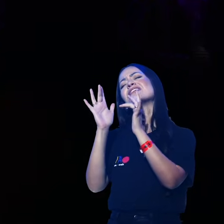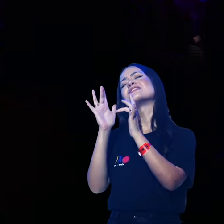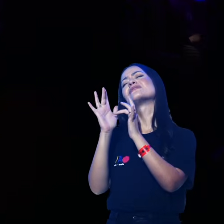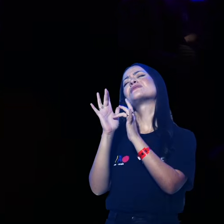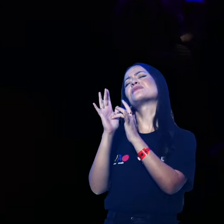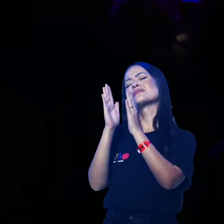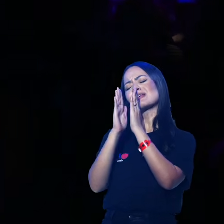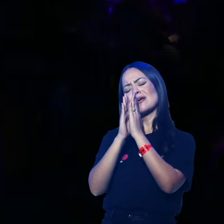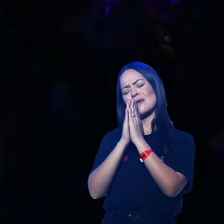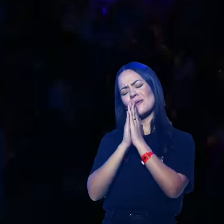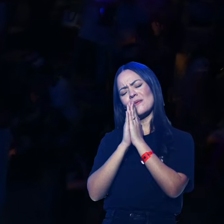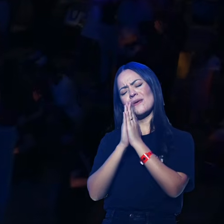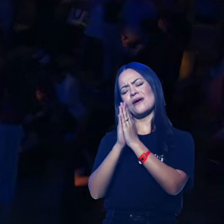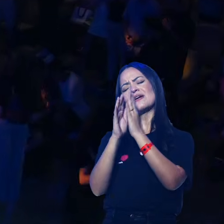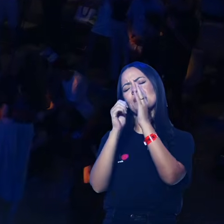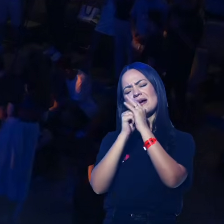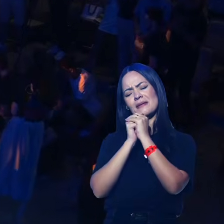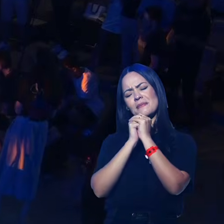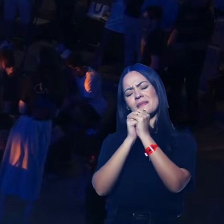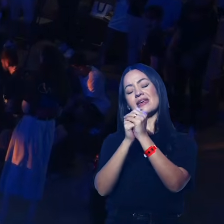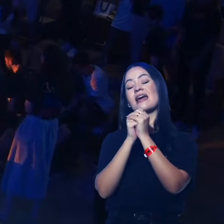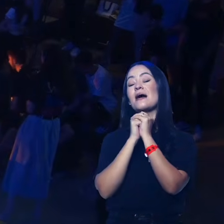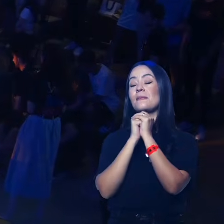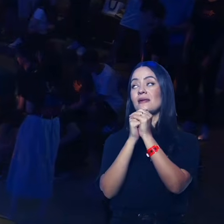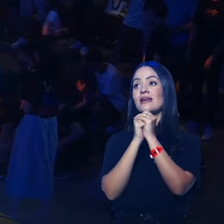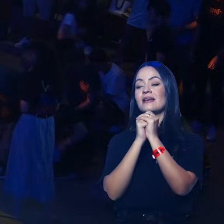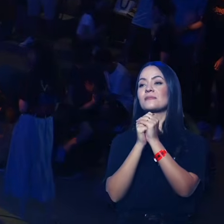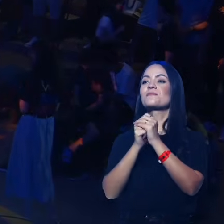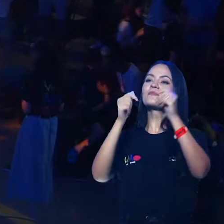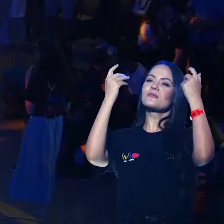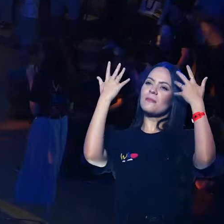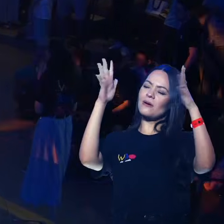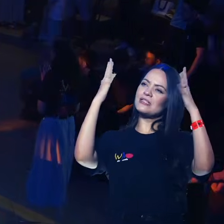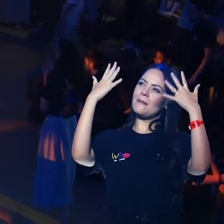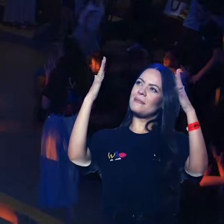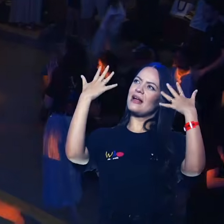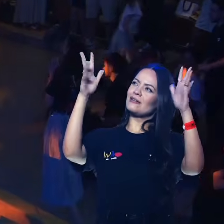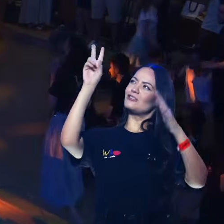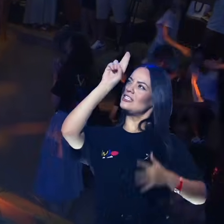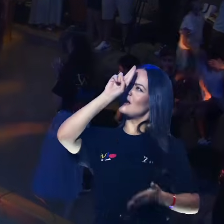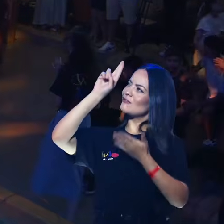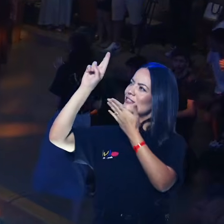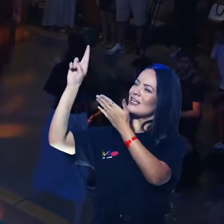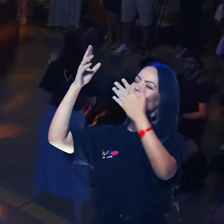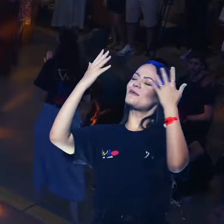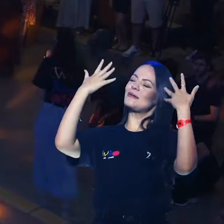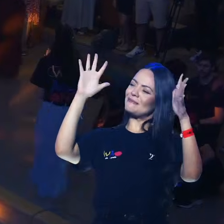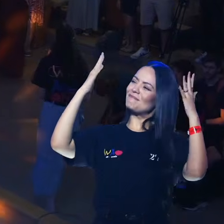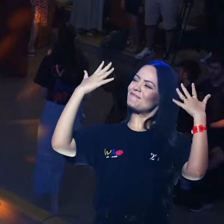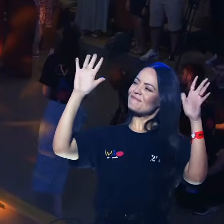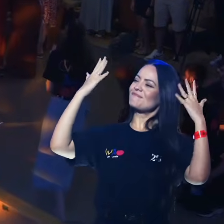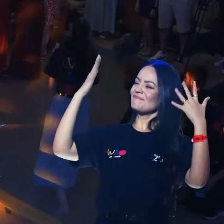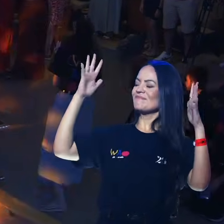que eu oro. Amém, amém. Você pode aplaudir ao Senhor Jesus.